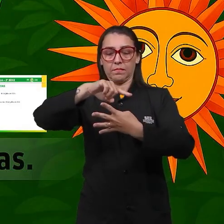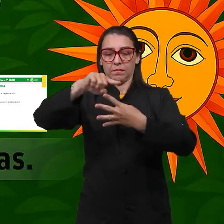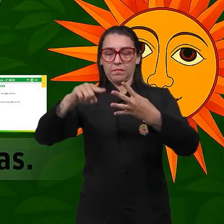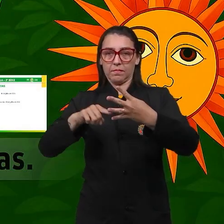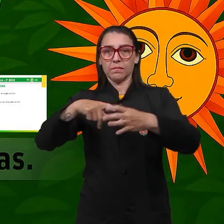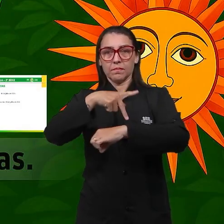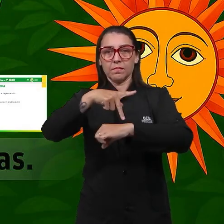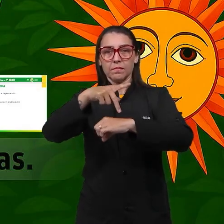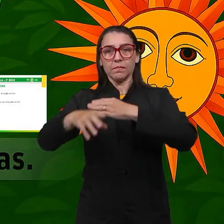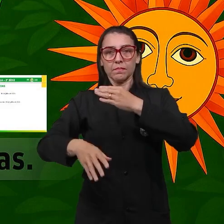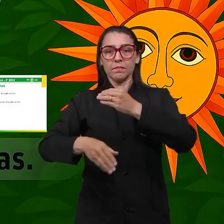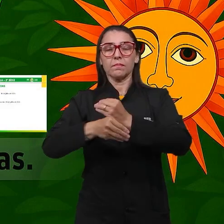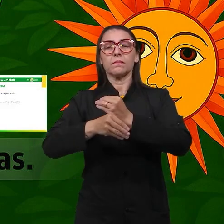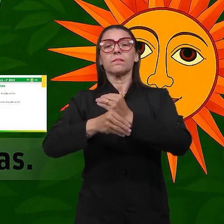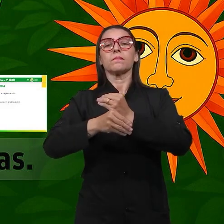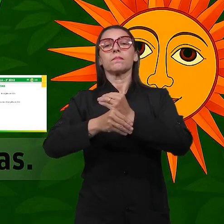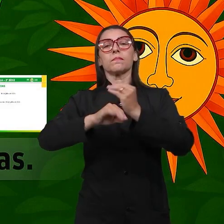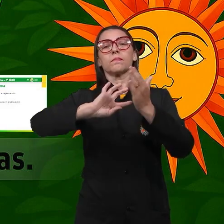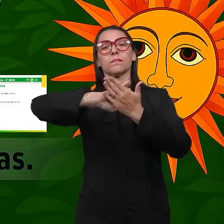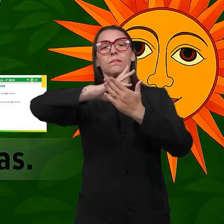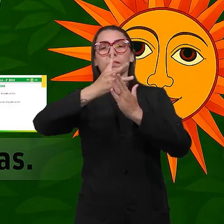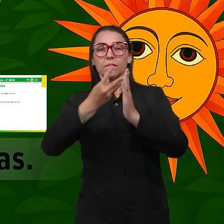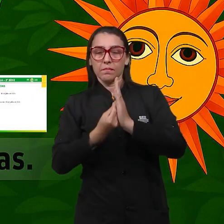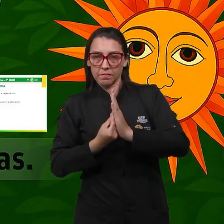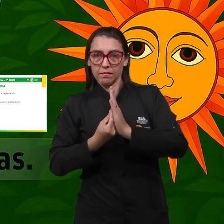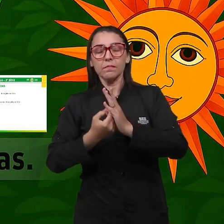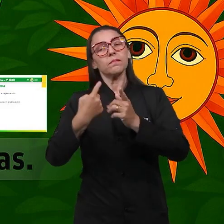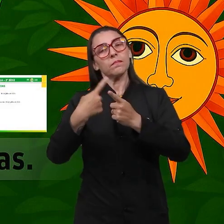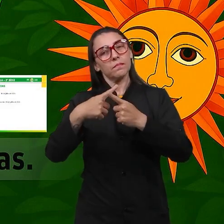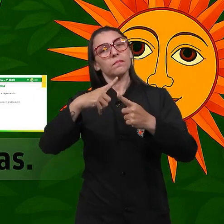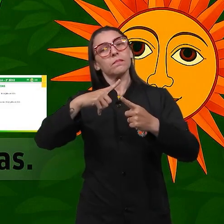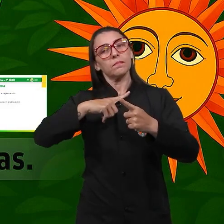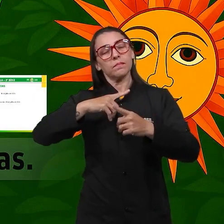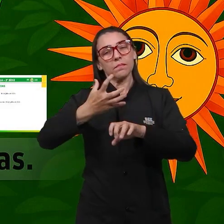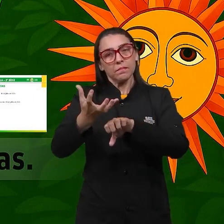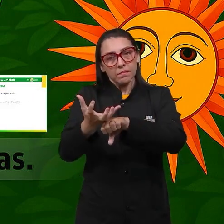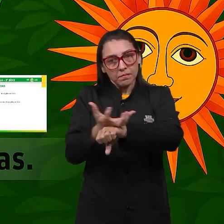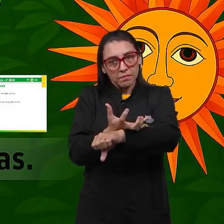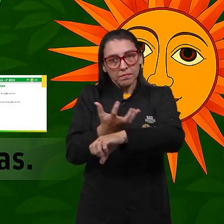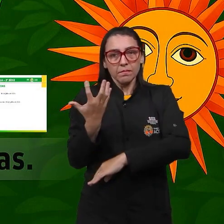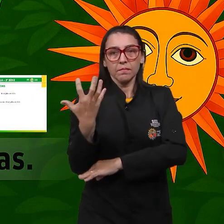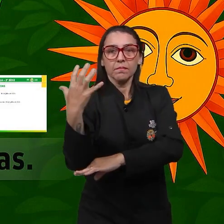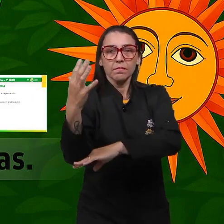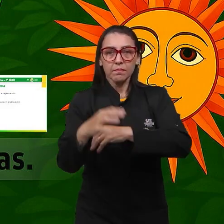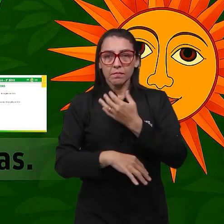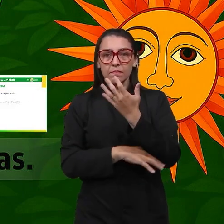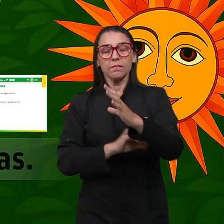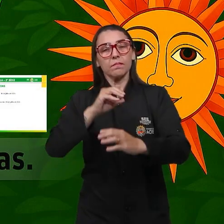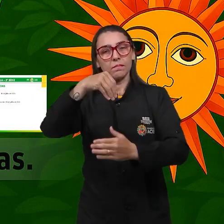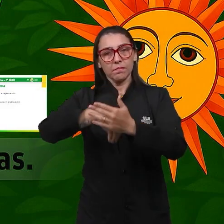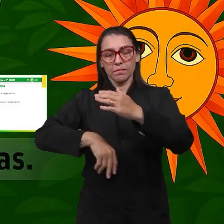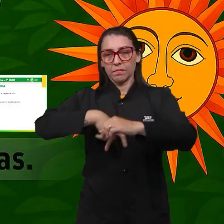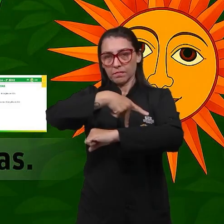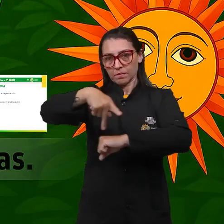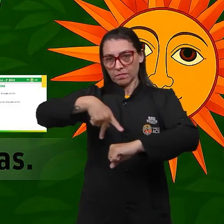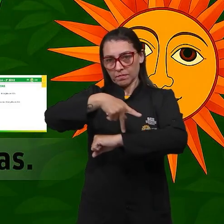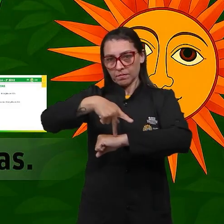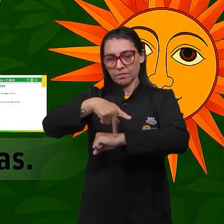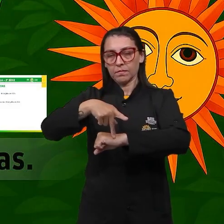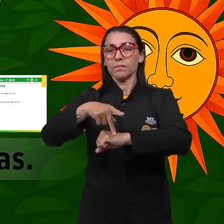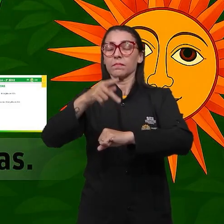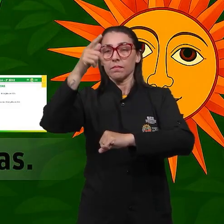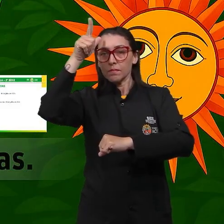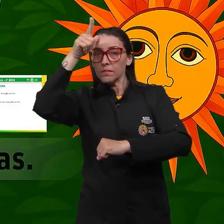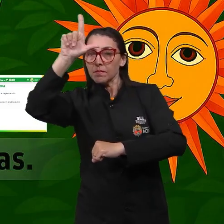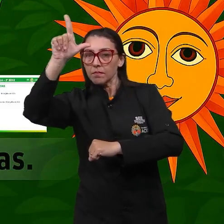também integram aí a Grande Amazônia, porque eles têm cobertura vegetal dentro de seus países. E essas